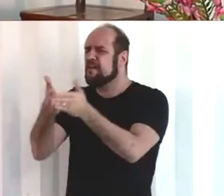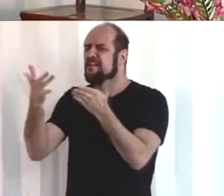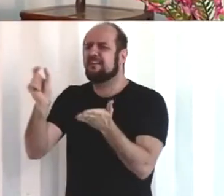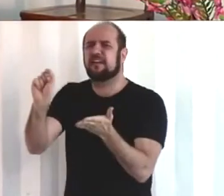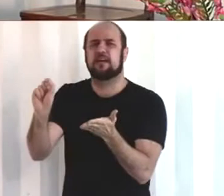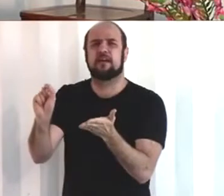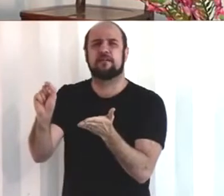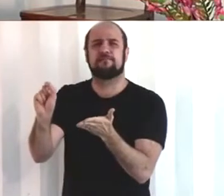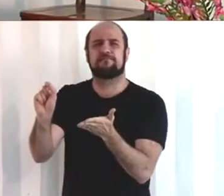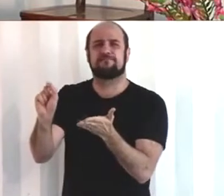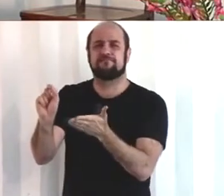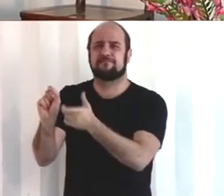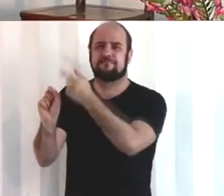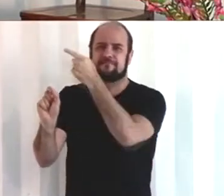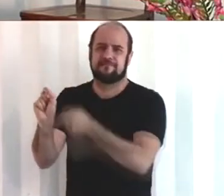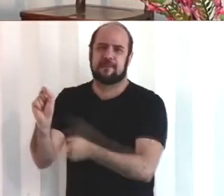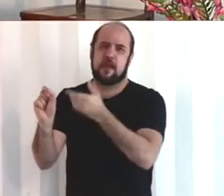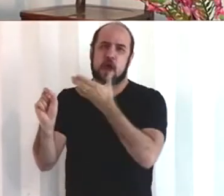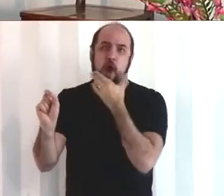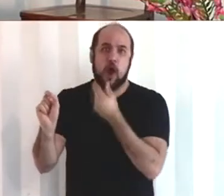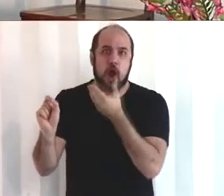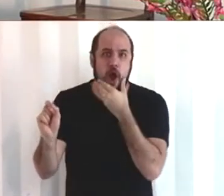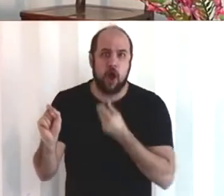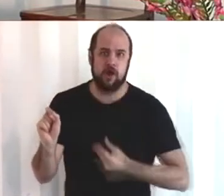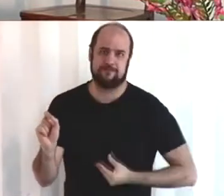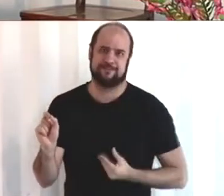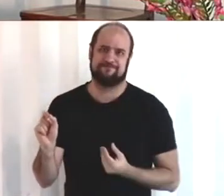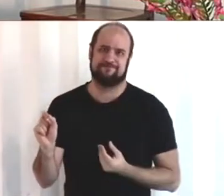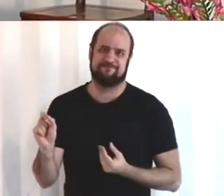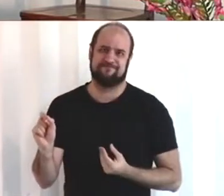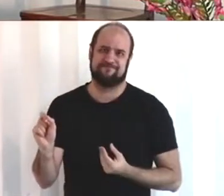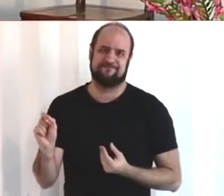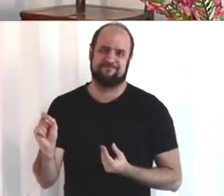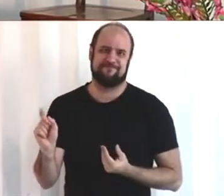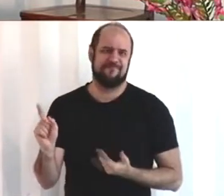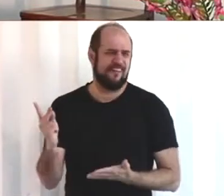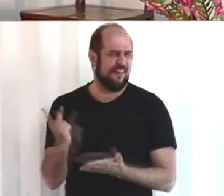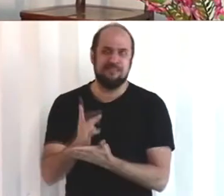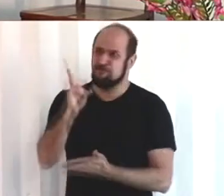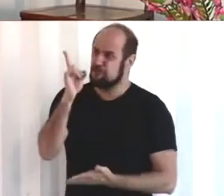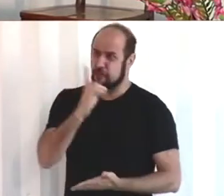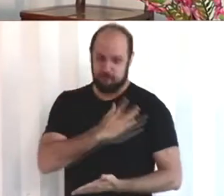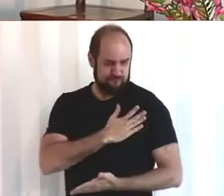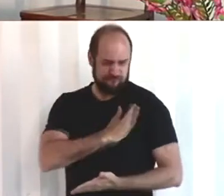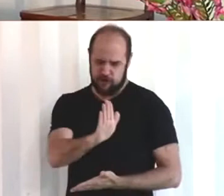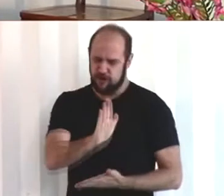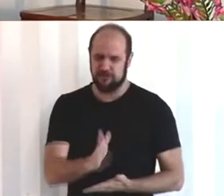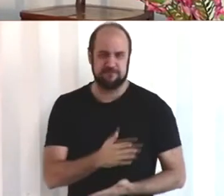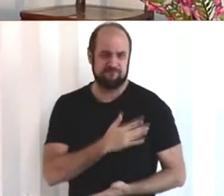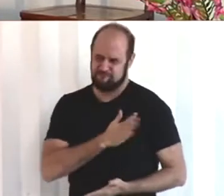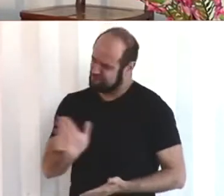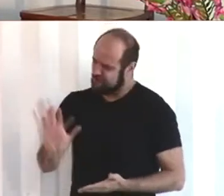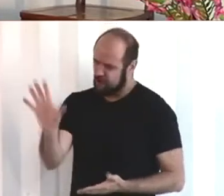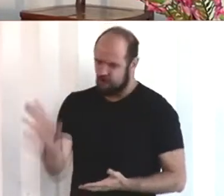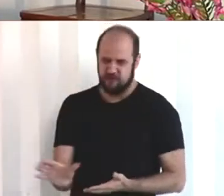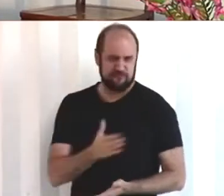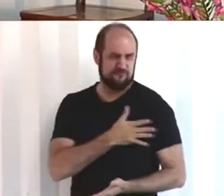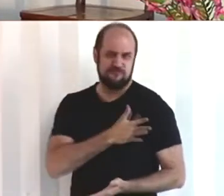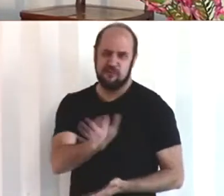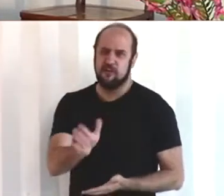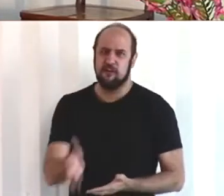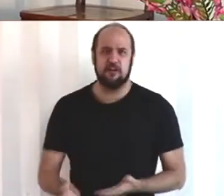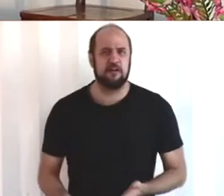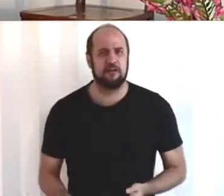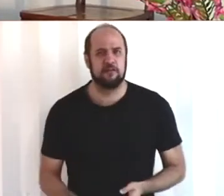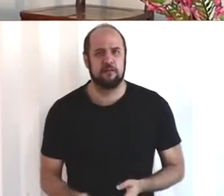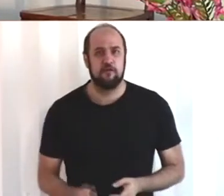homem, da instituição. E isto Deus não aceita. Se você vai em outros lugares da